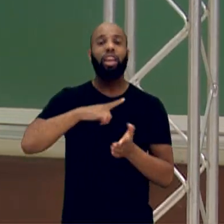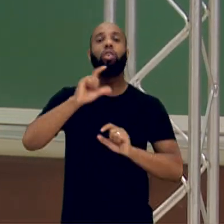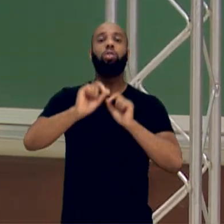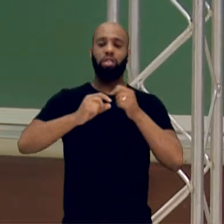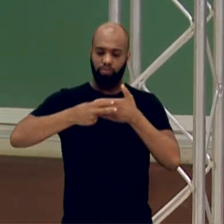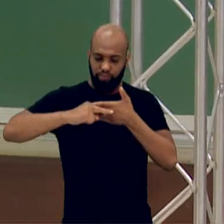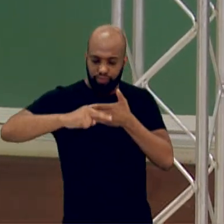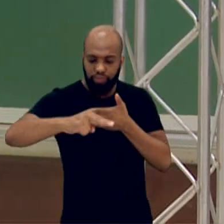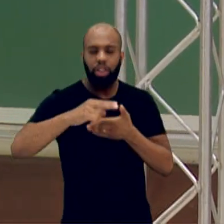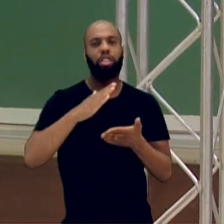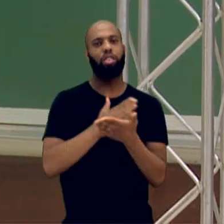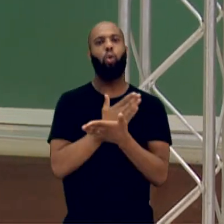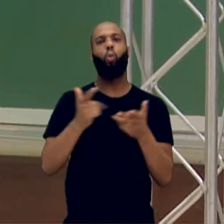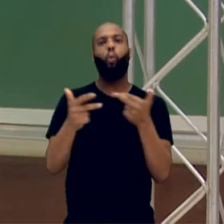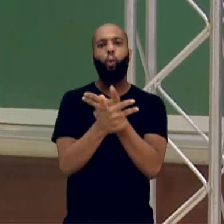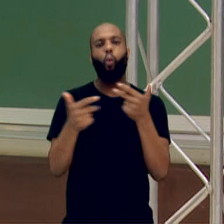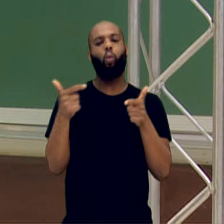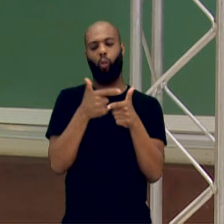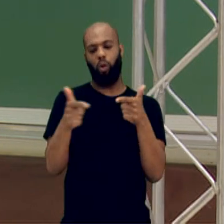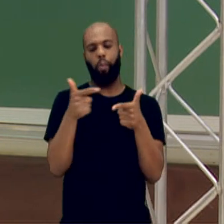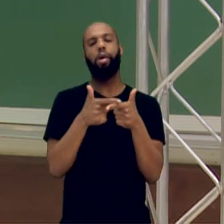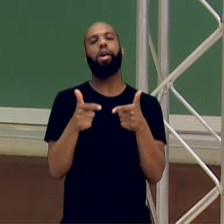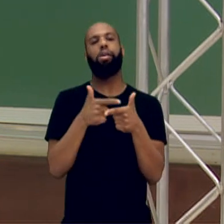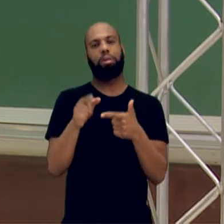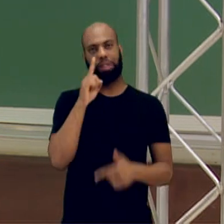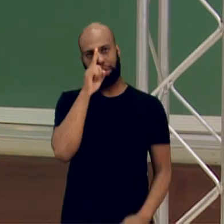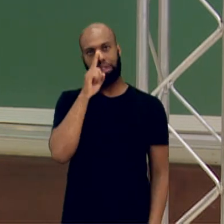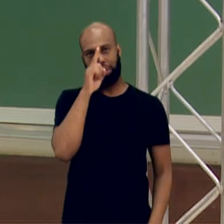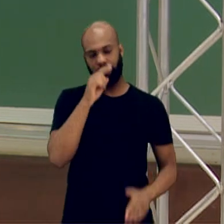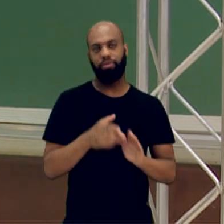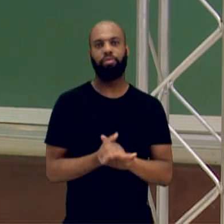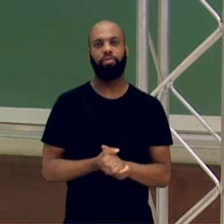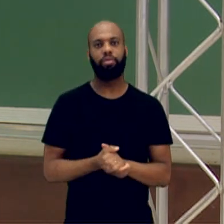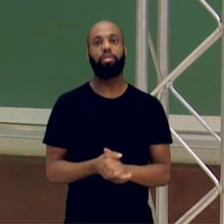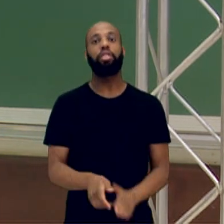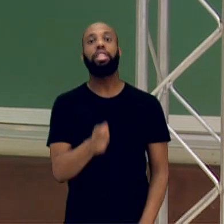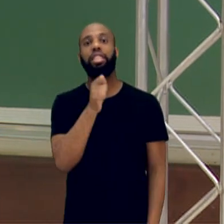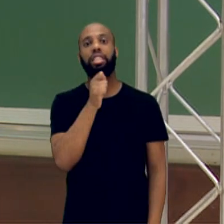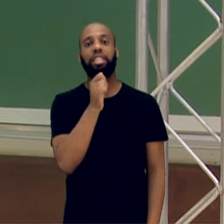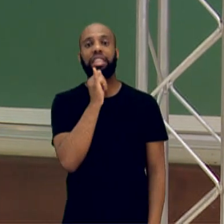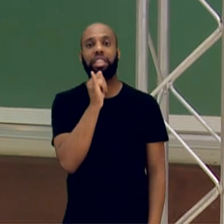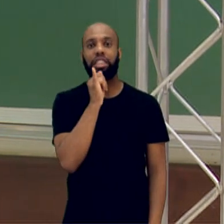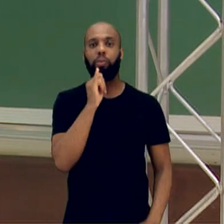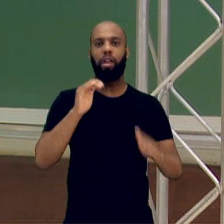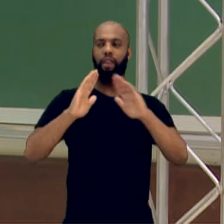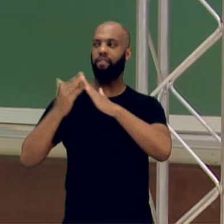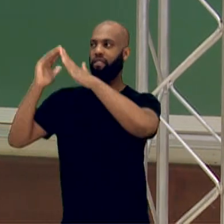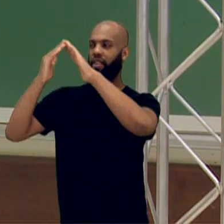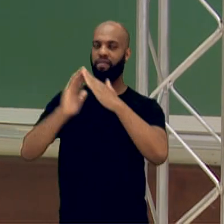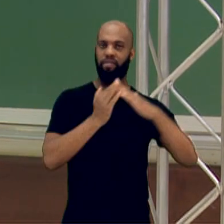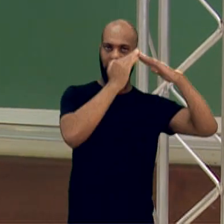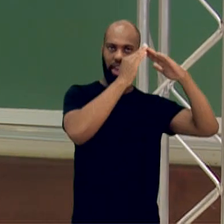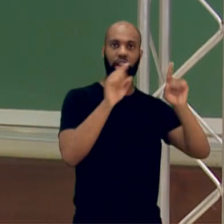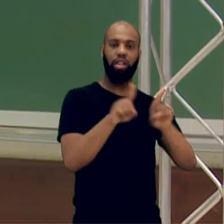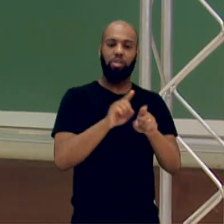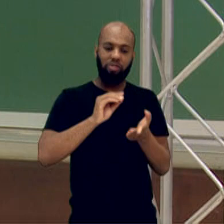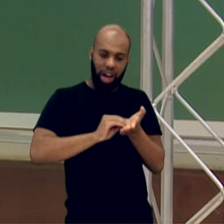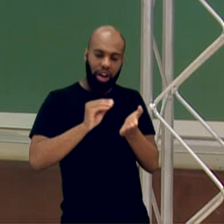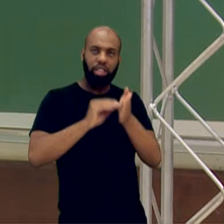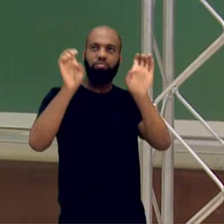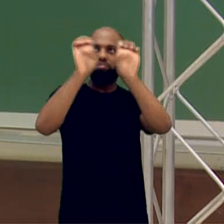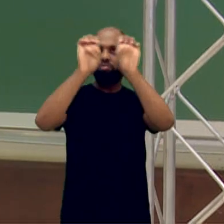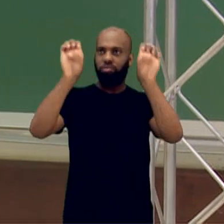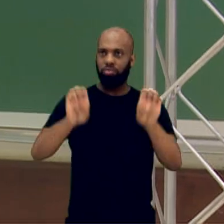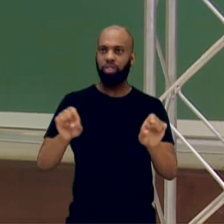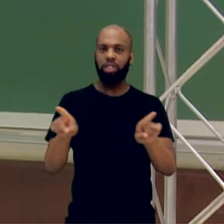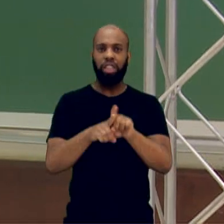consequência algumas questões, alguns problemas graves. Por exemplo, favelização, falta de infraestrutura,